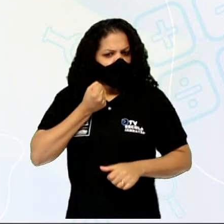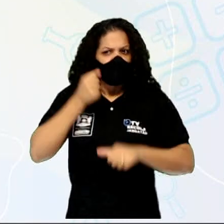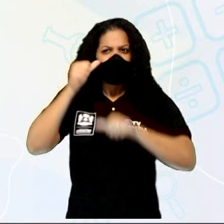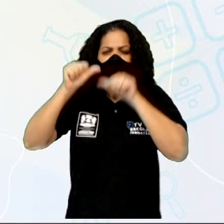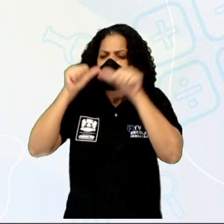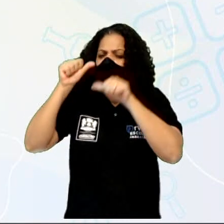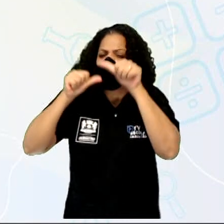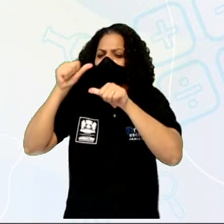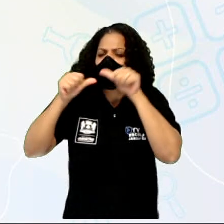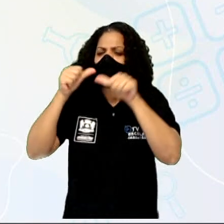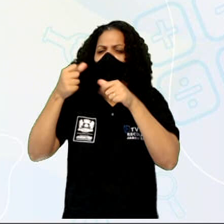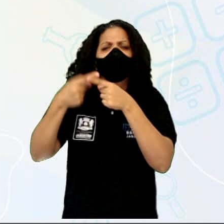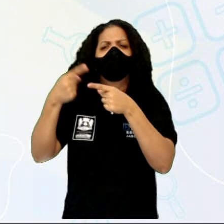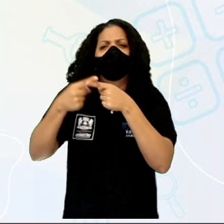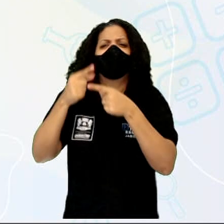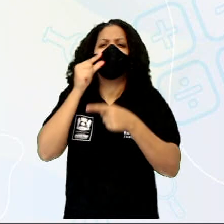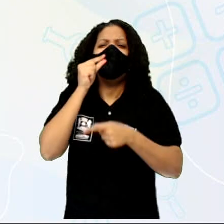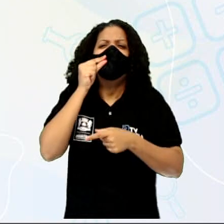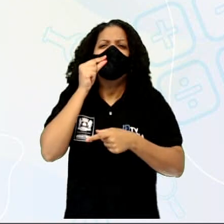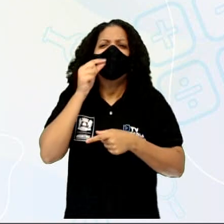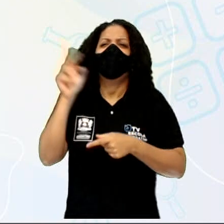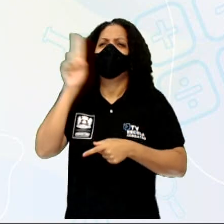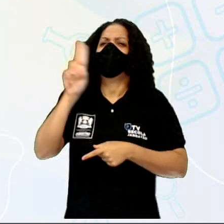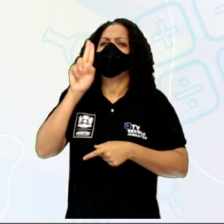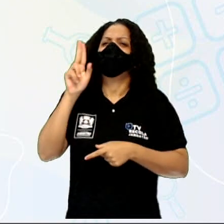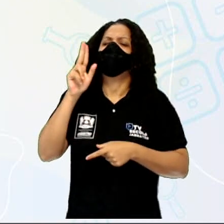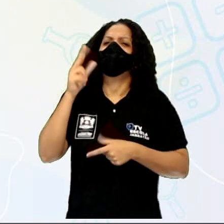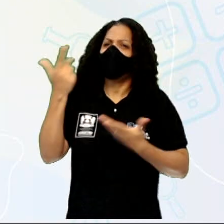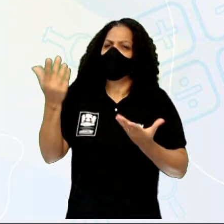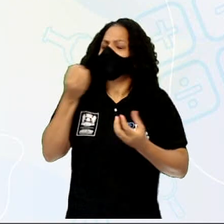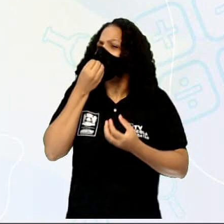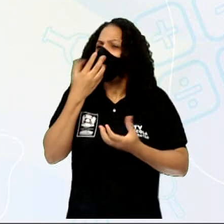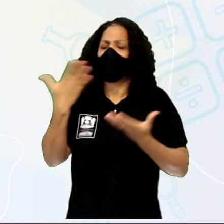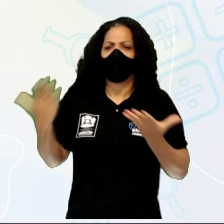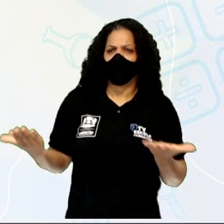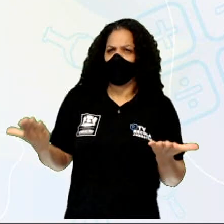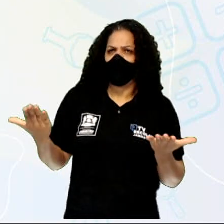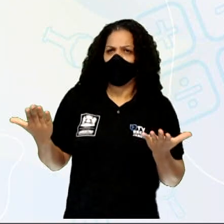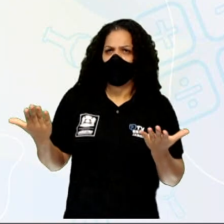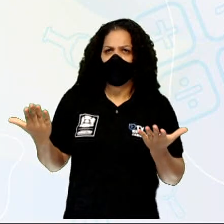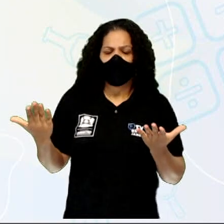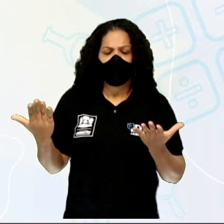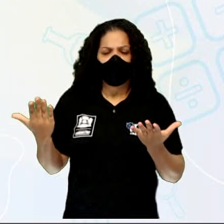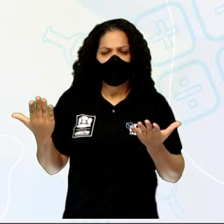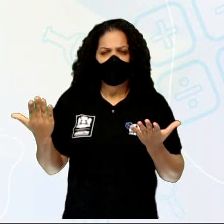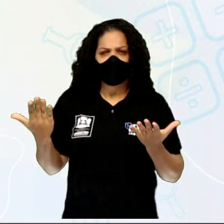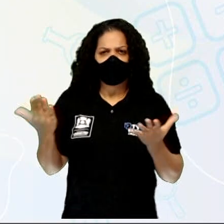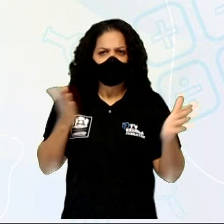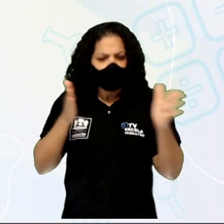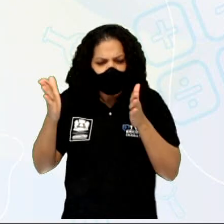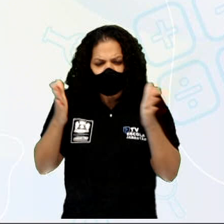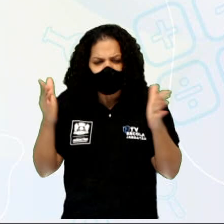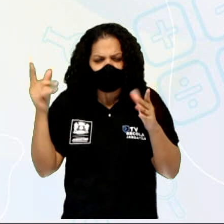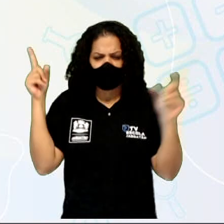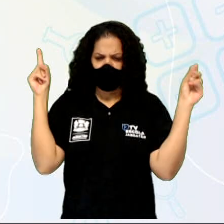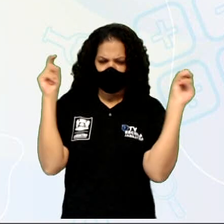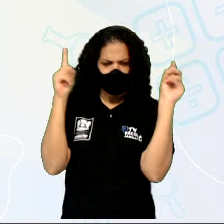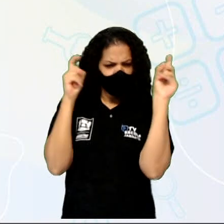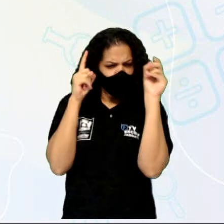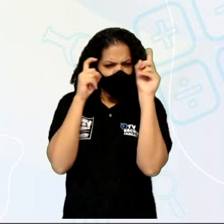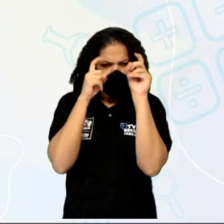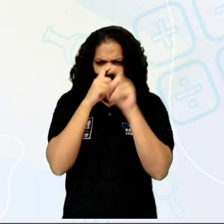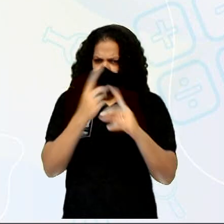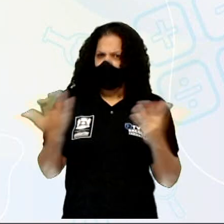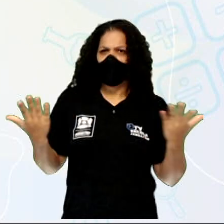me serve. Além disso, a situação não está tão boa para a gente ficar